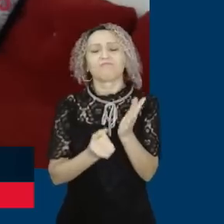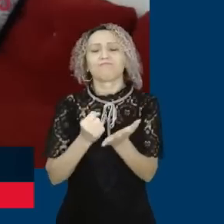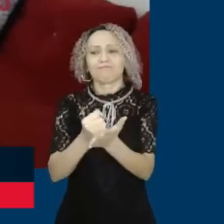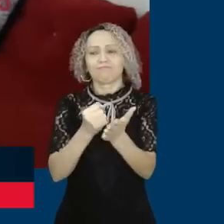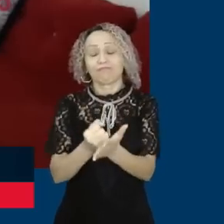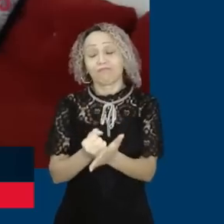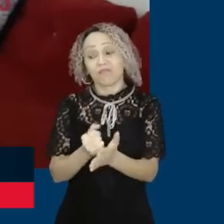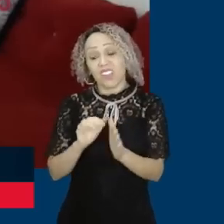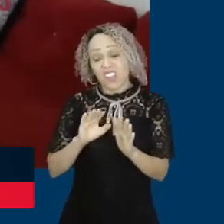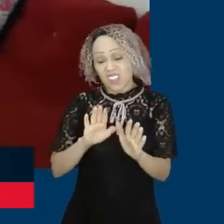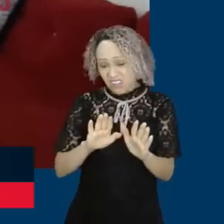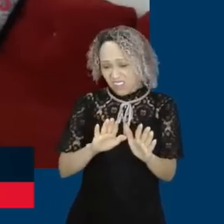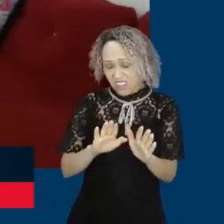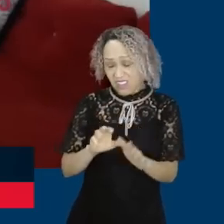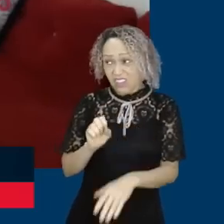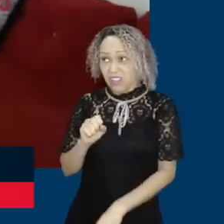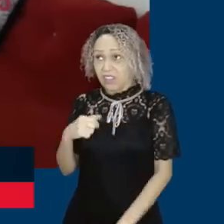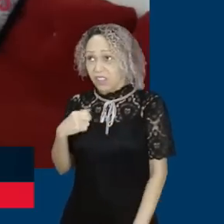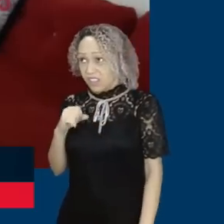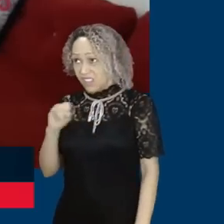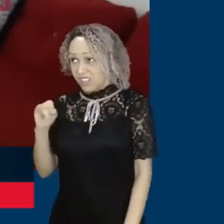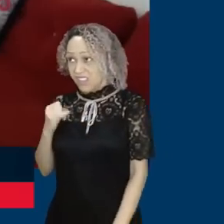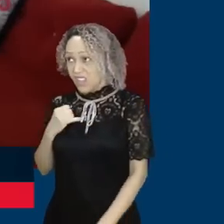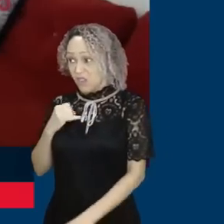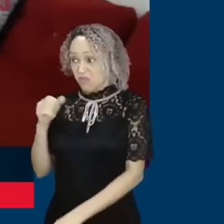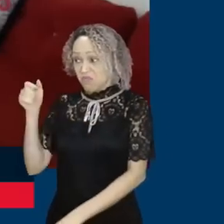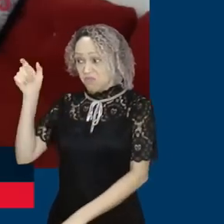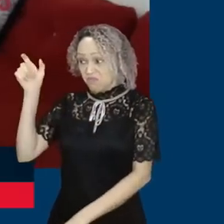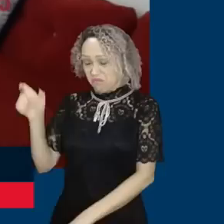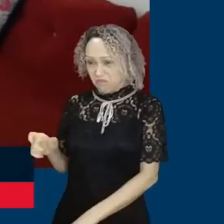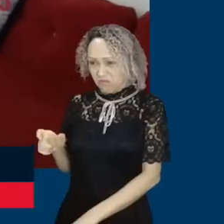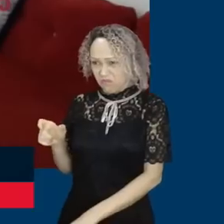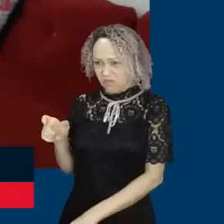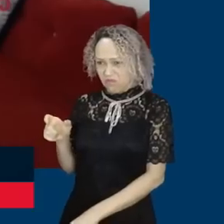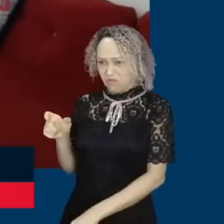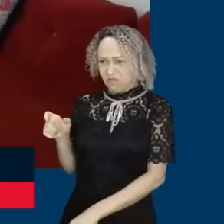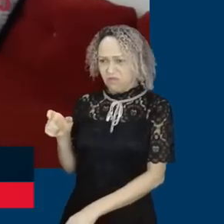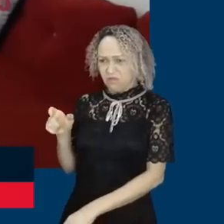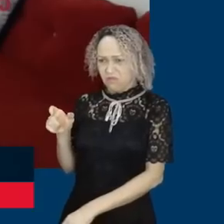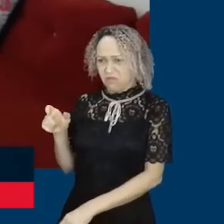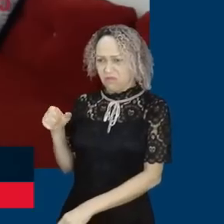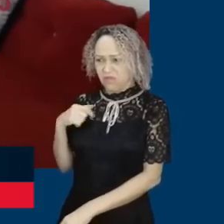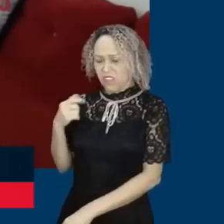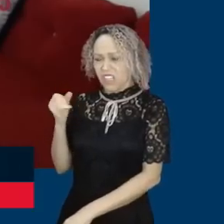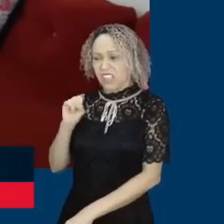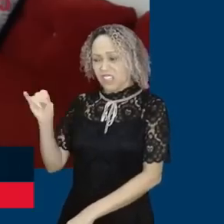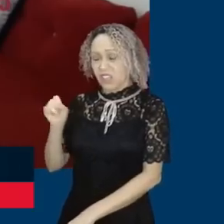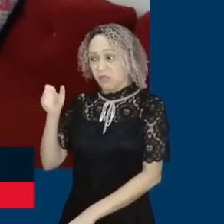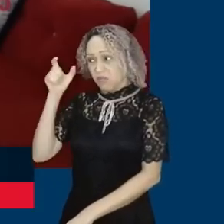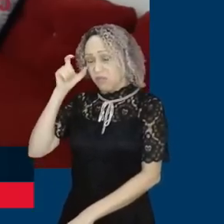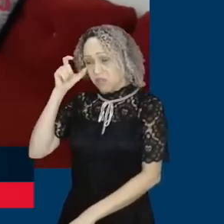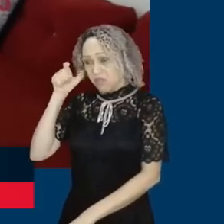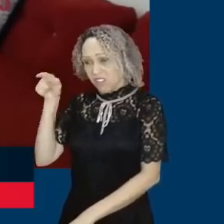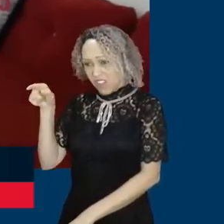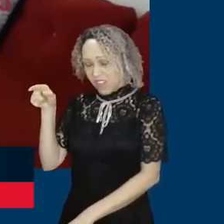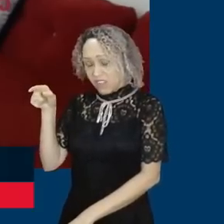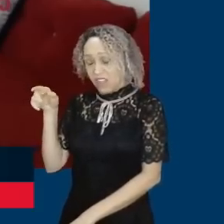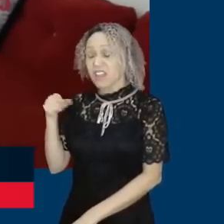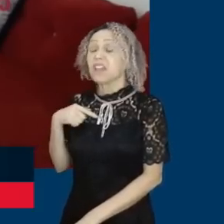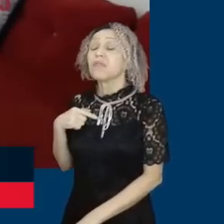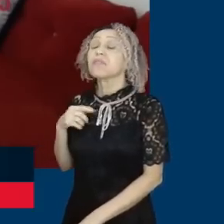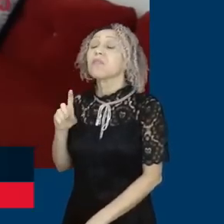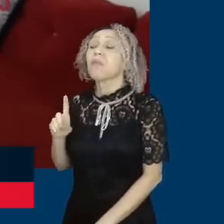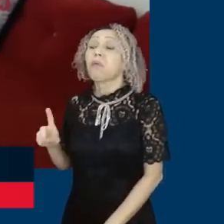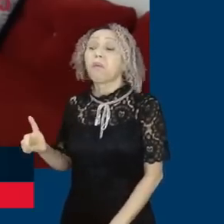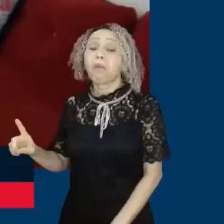bonezinho e saía de fininho aí, porque o funcionamento da máquina pública, esse paquiderme aí, representante daquele